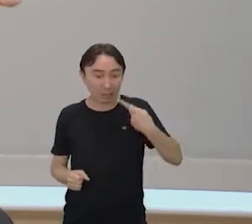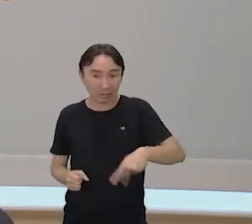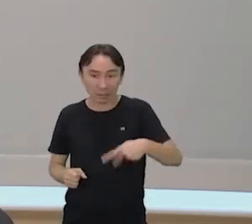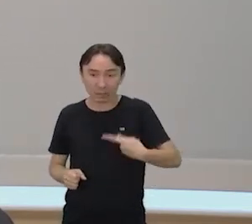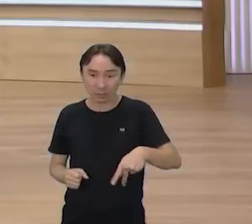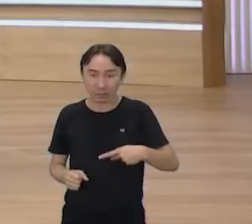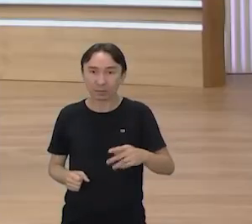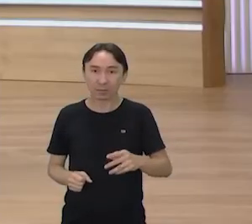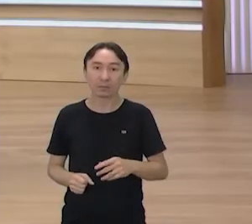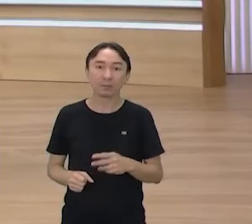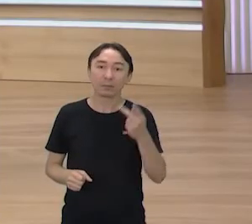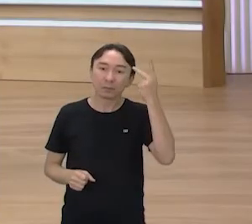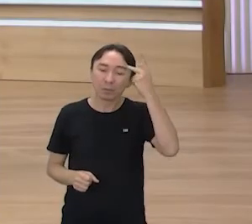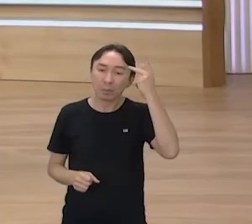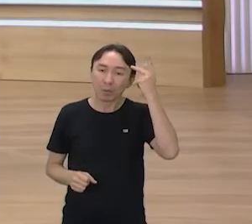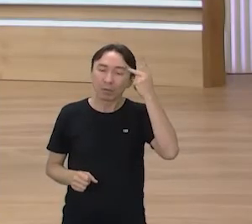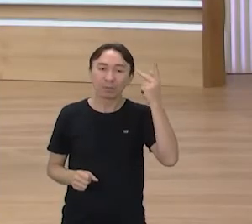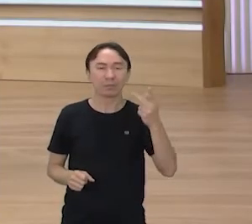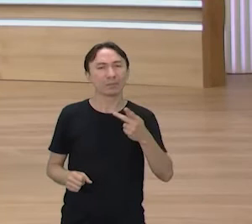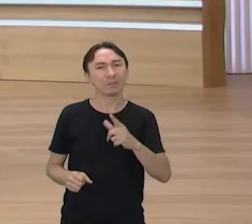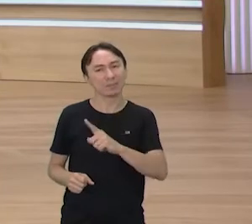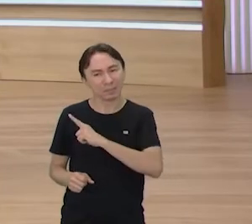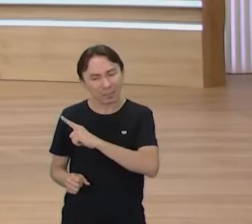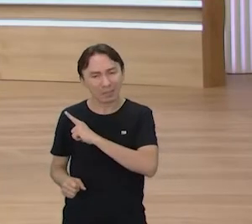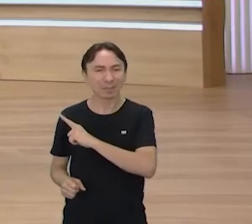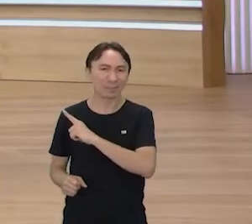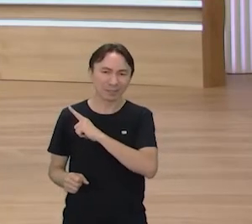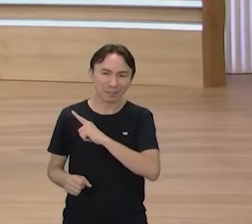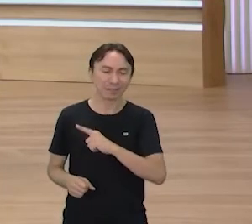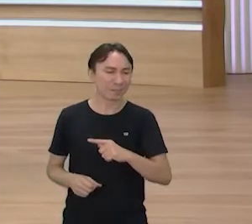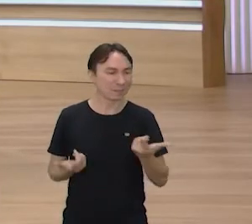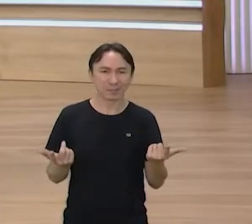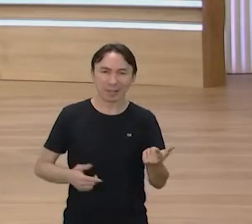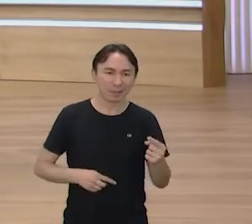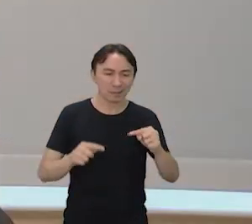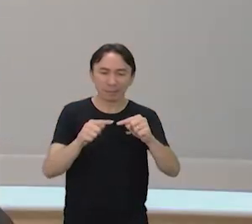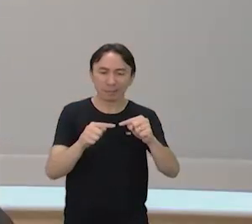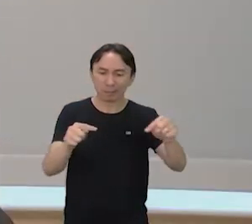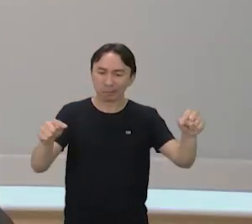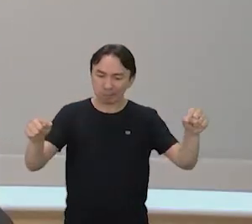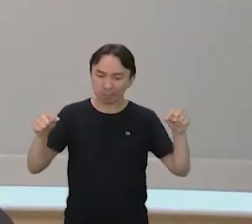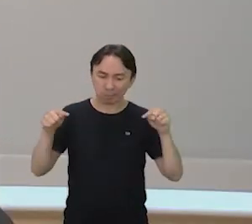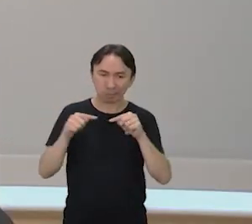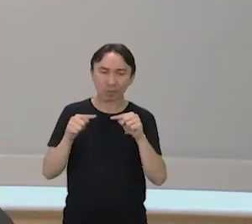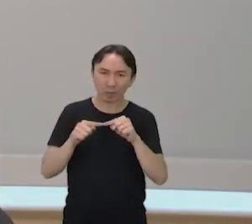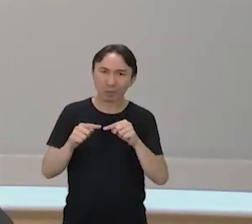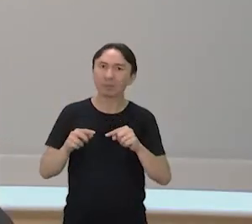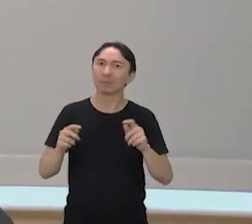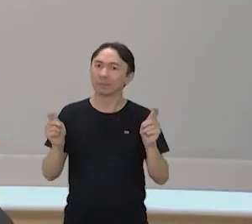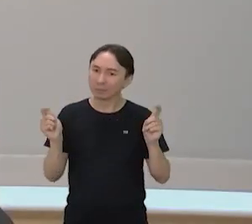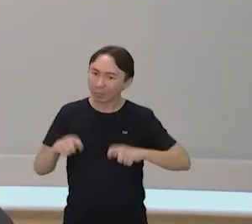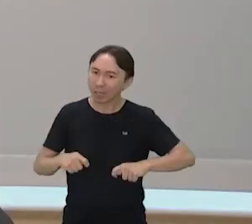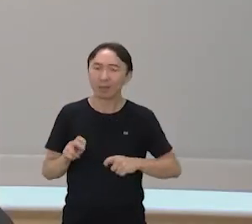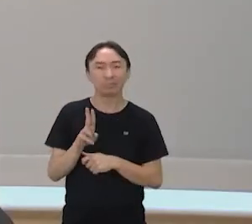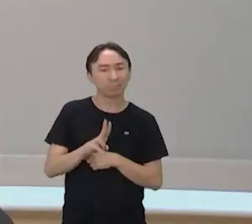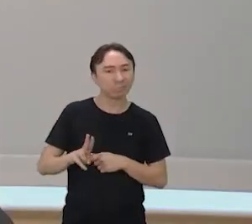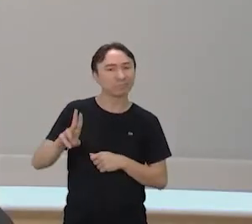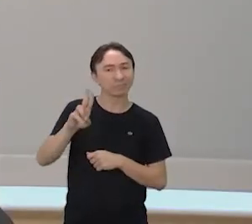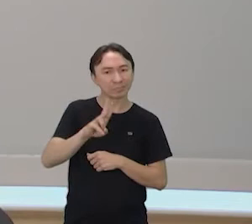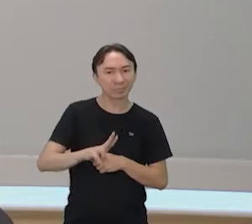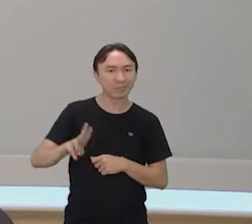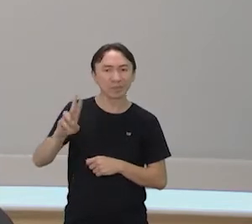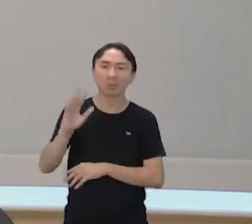exemplo, há quadras também e que a gente pode usar nos parques e que é um benefício. Exato. Então, eu acredito que muitas das